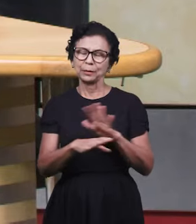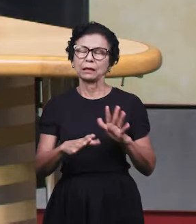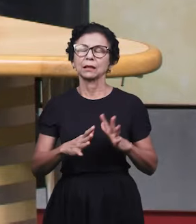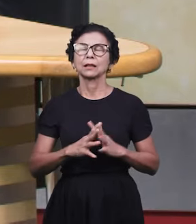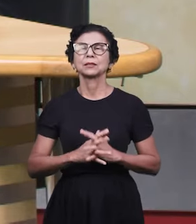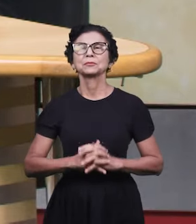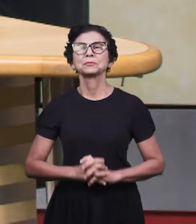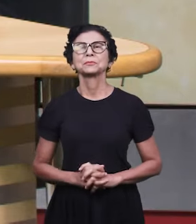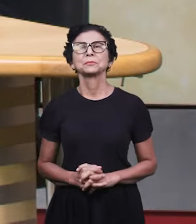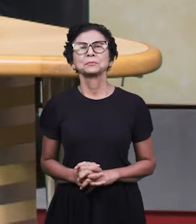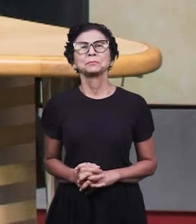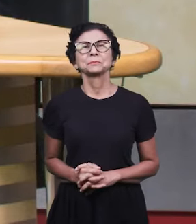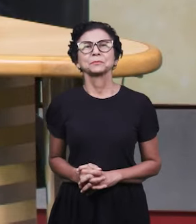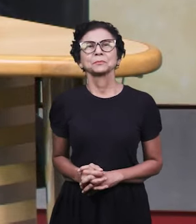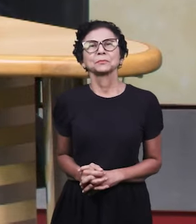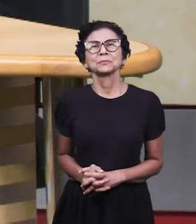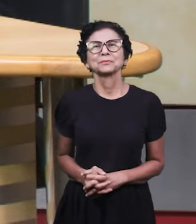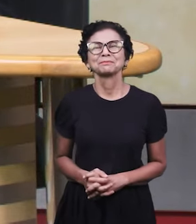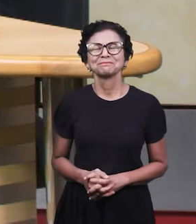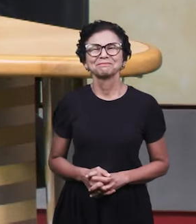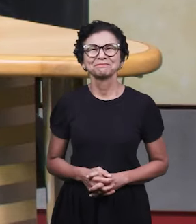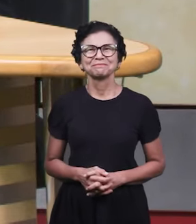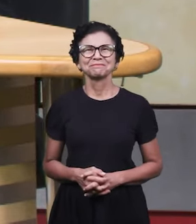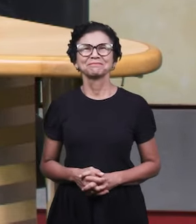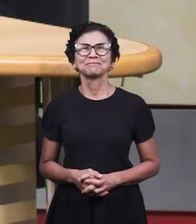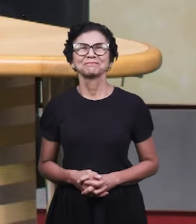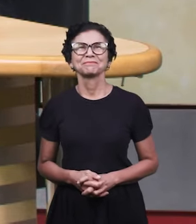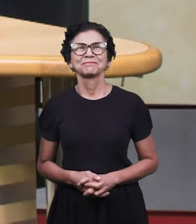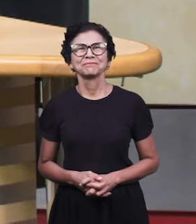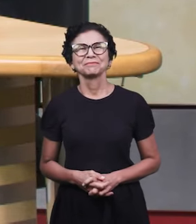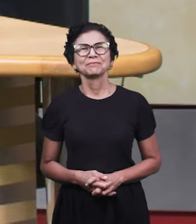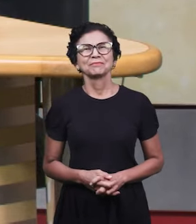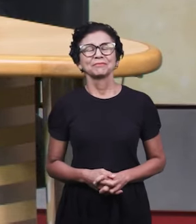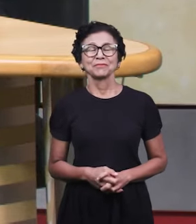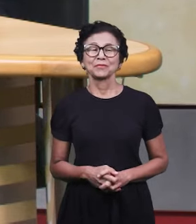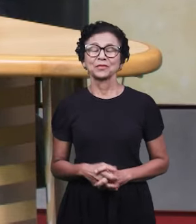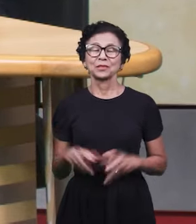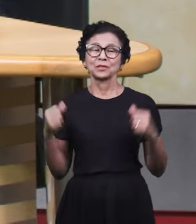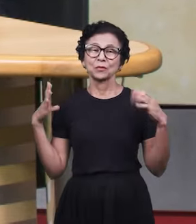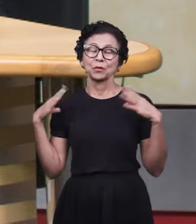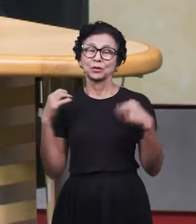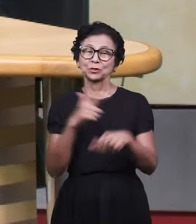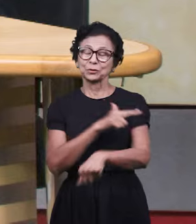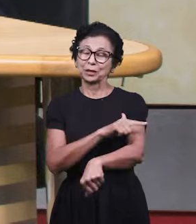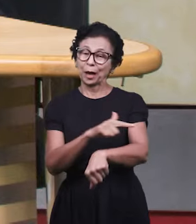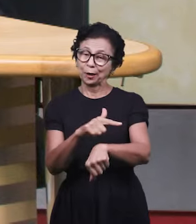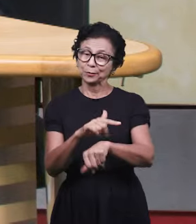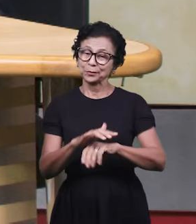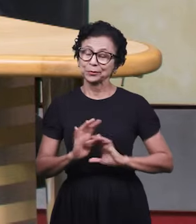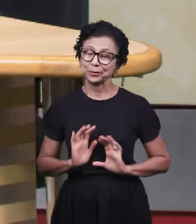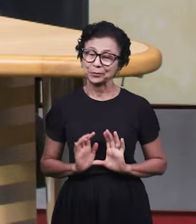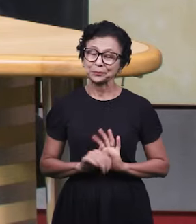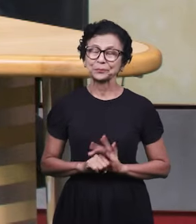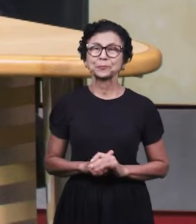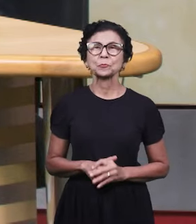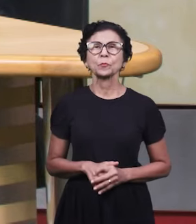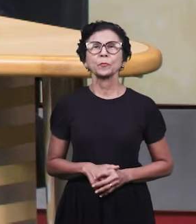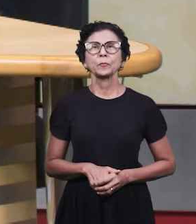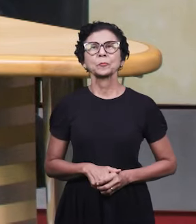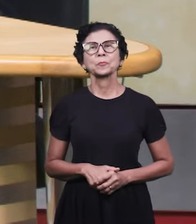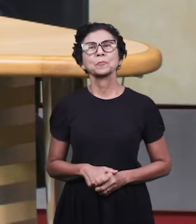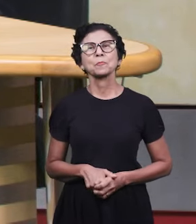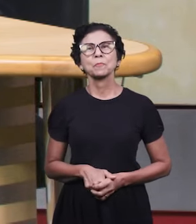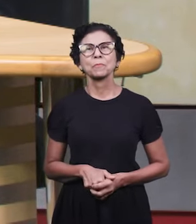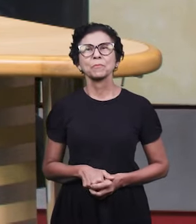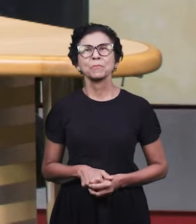O anjo foi educado. Digo, olha, a ordem que eu tenho para você é até aqui. Se você continuar, isso aí não é comigo mais. O problema seu é